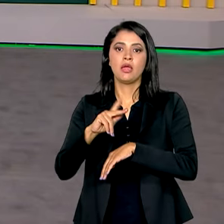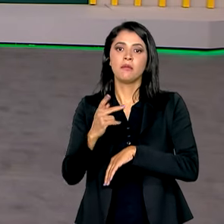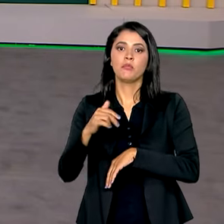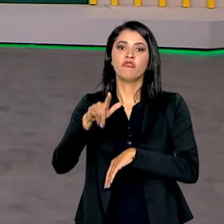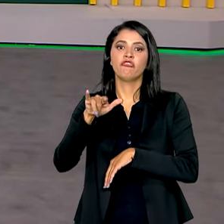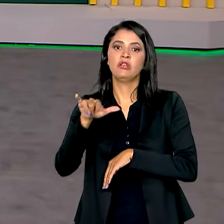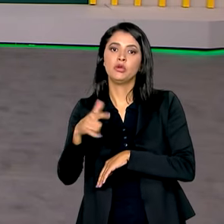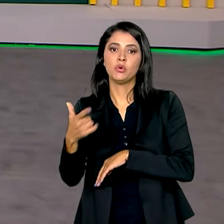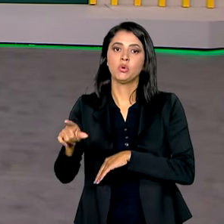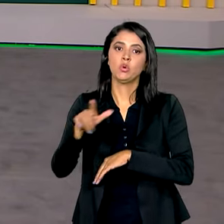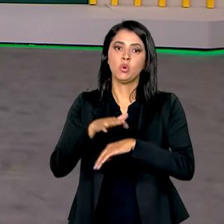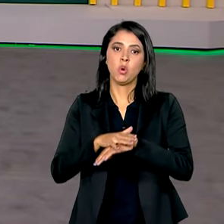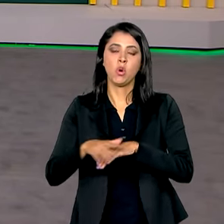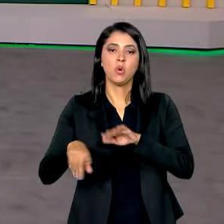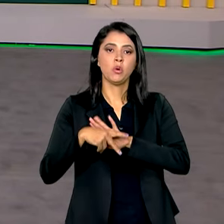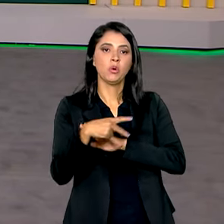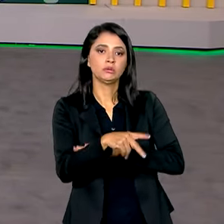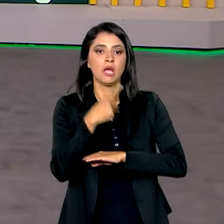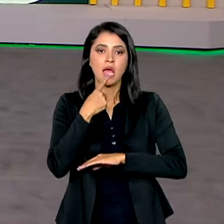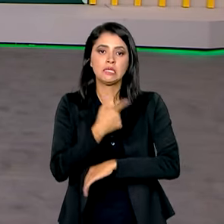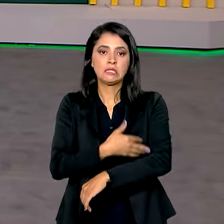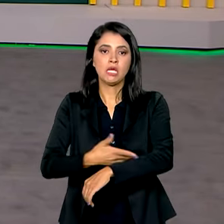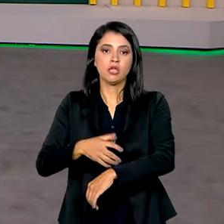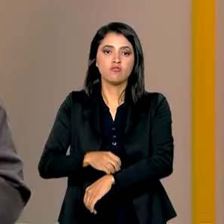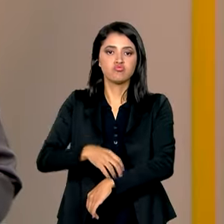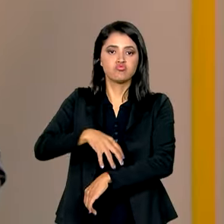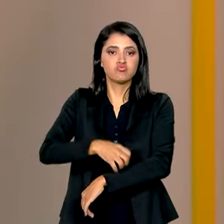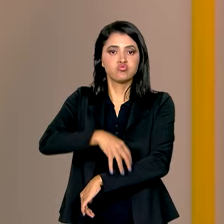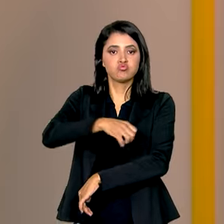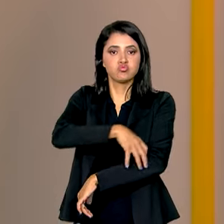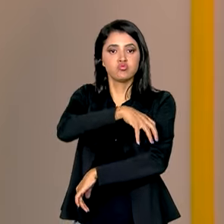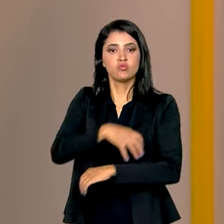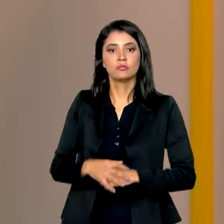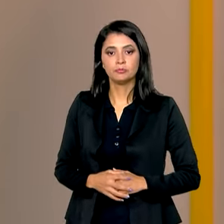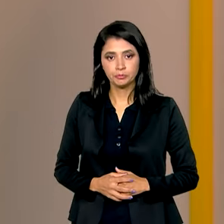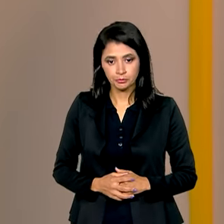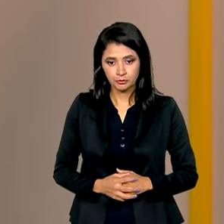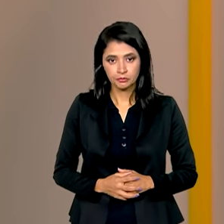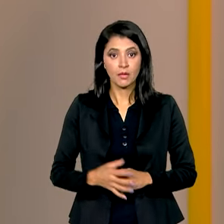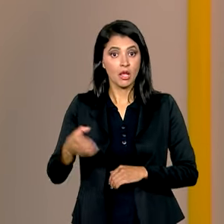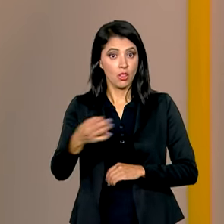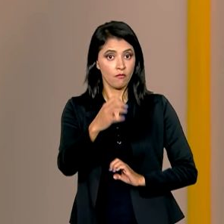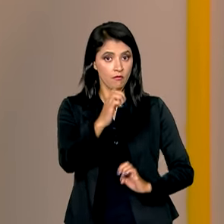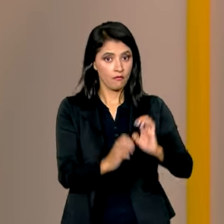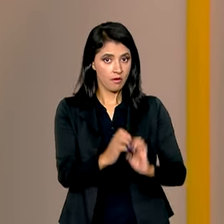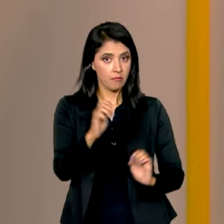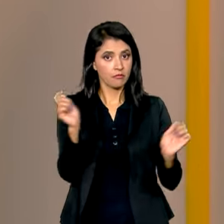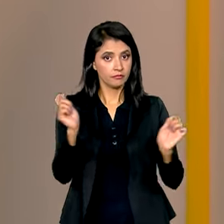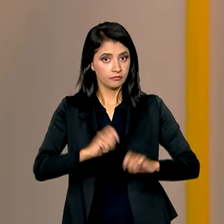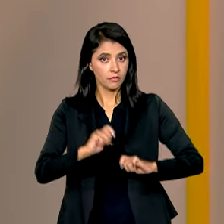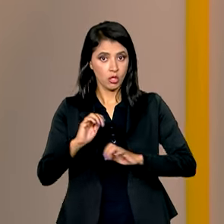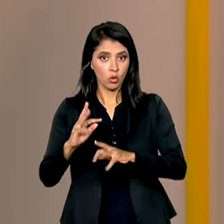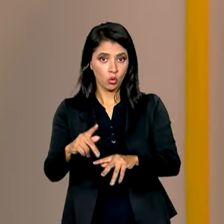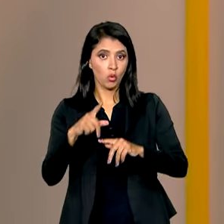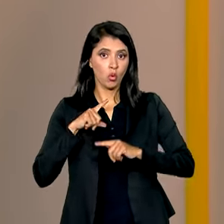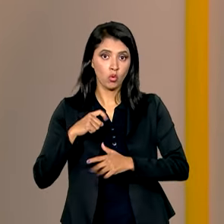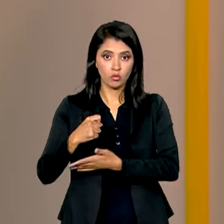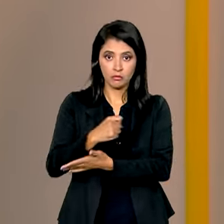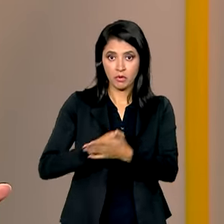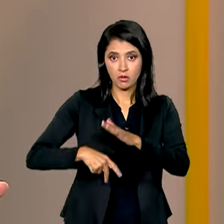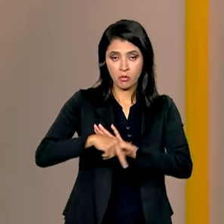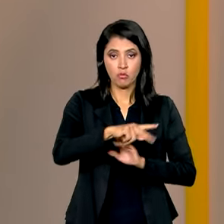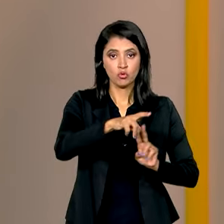doenças relacionadas à coagulação do sangue. A nova fábrica vai dar conta de toda a demanda do